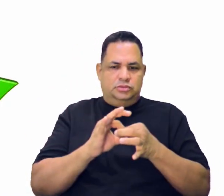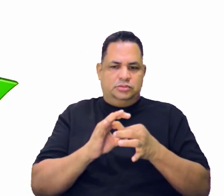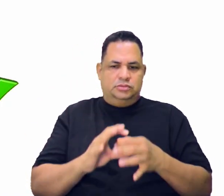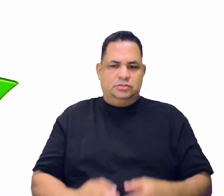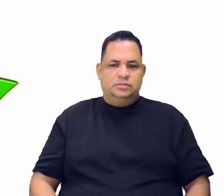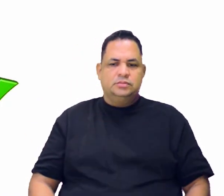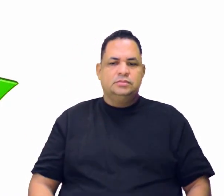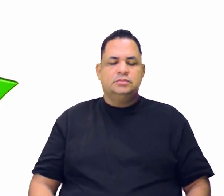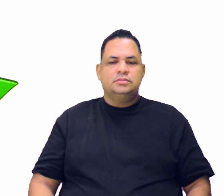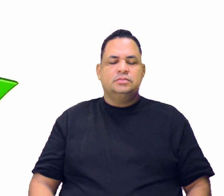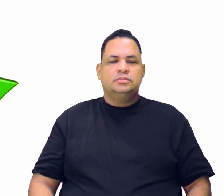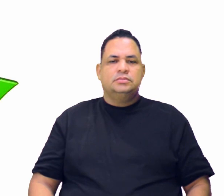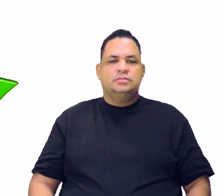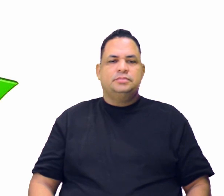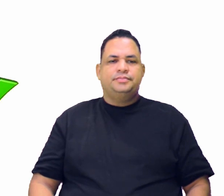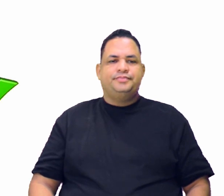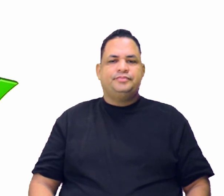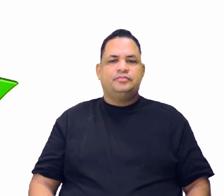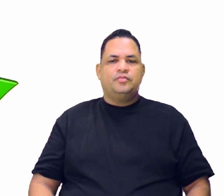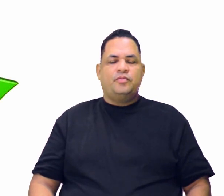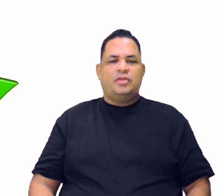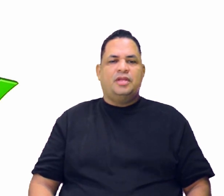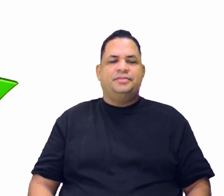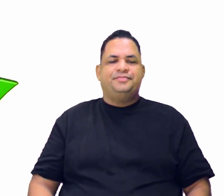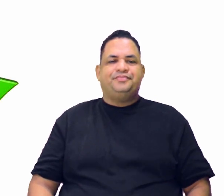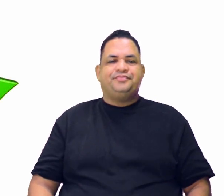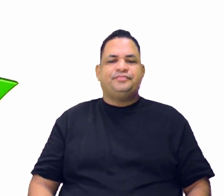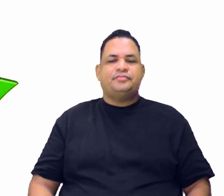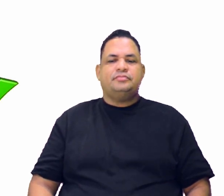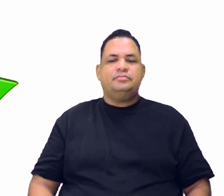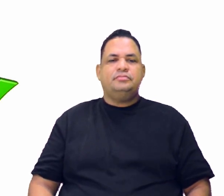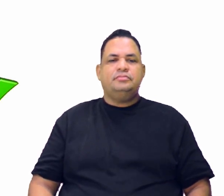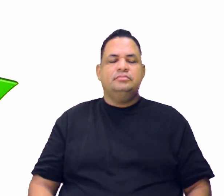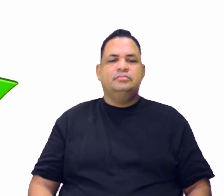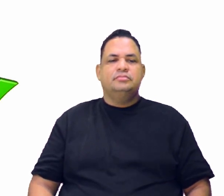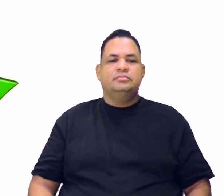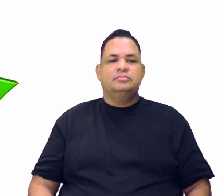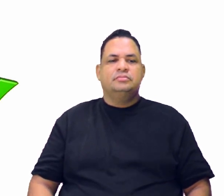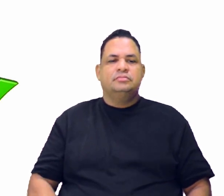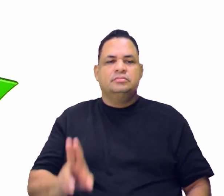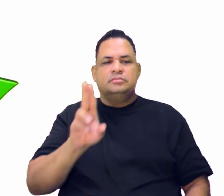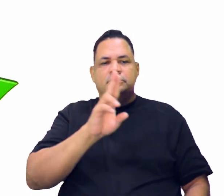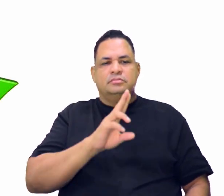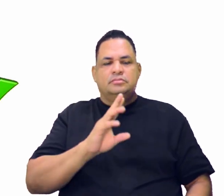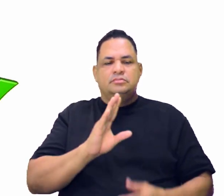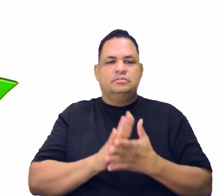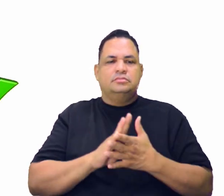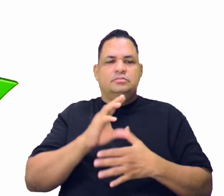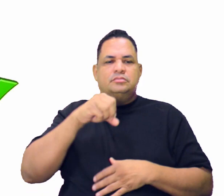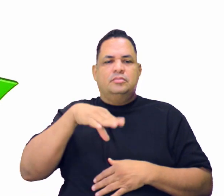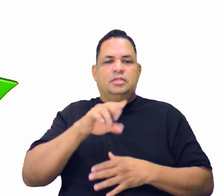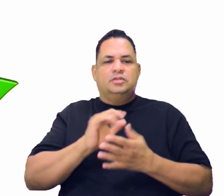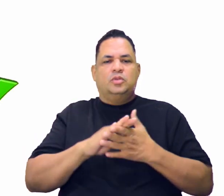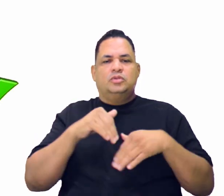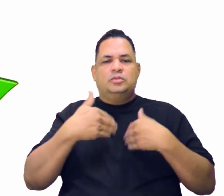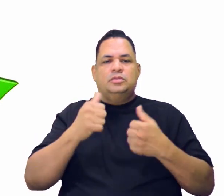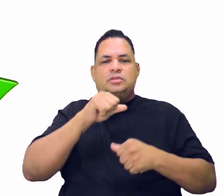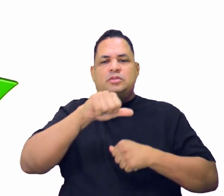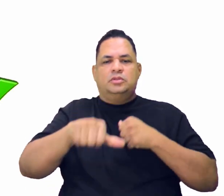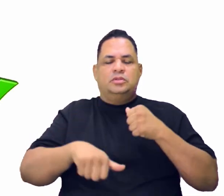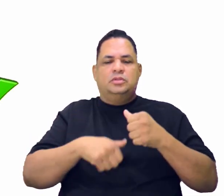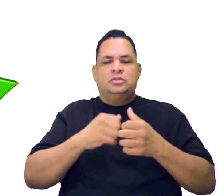conjunção, beleza? Então, vamos lá, vamos aqui então, ó. Usa-se mais quando pode ser trocado